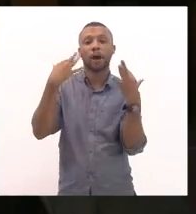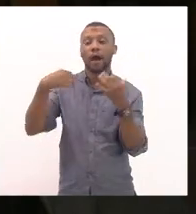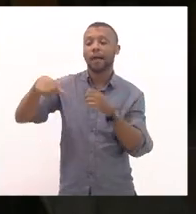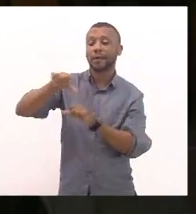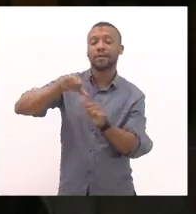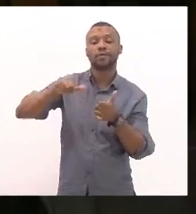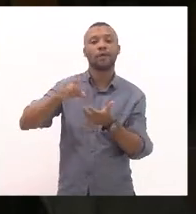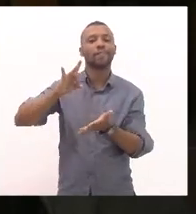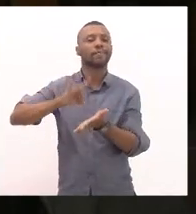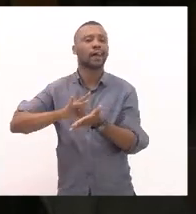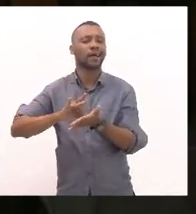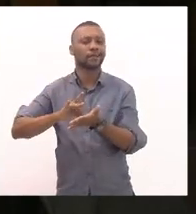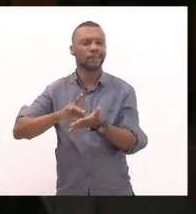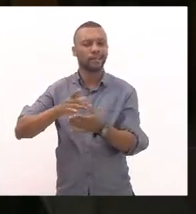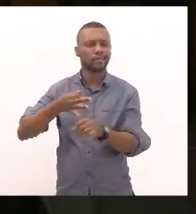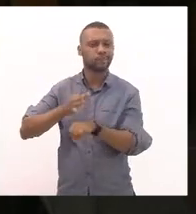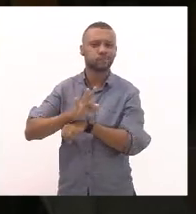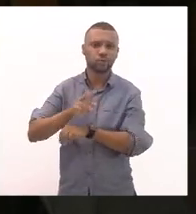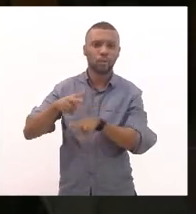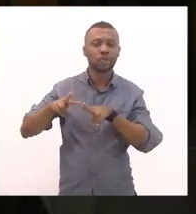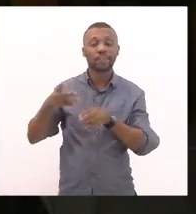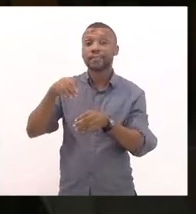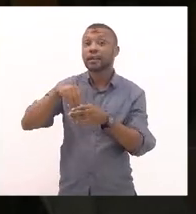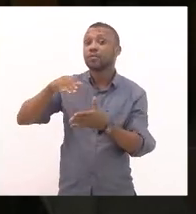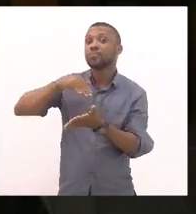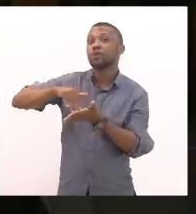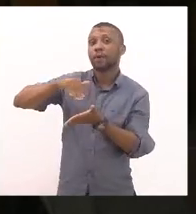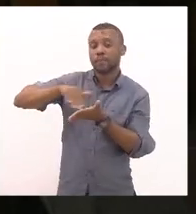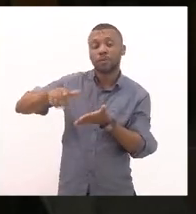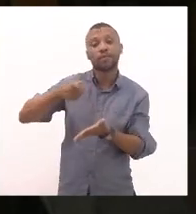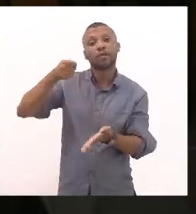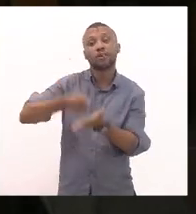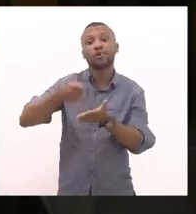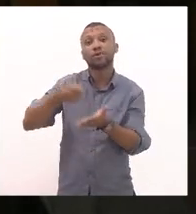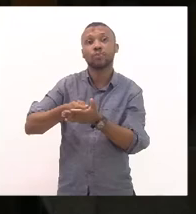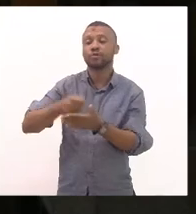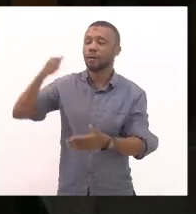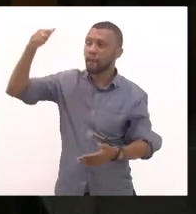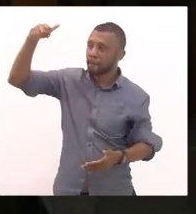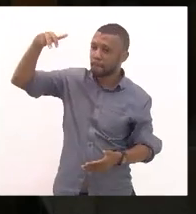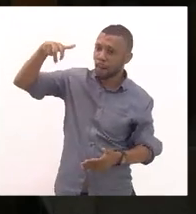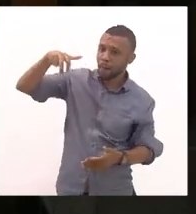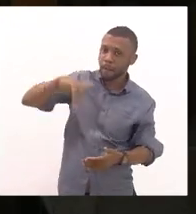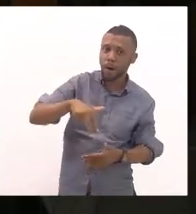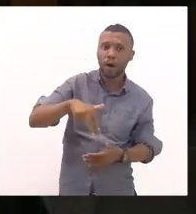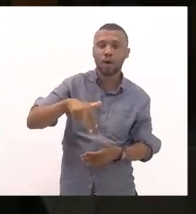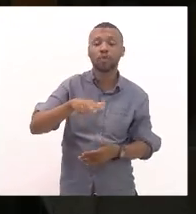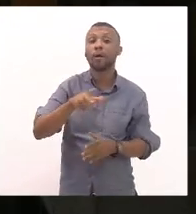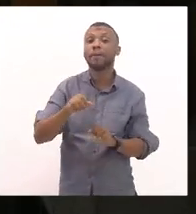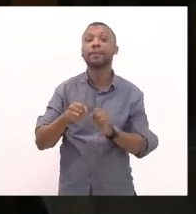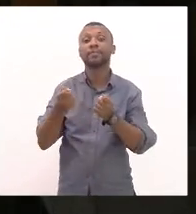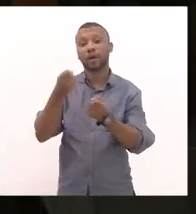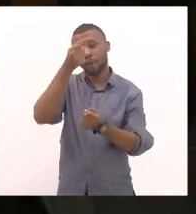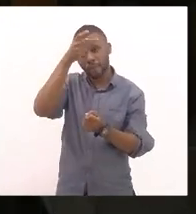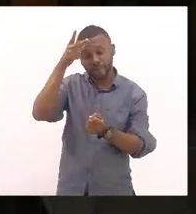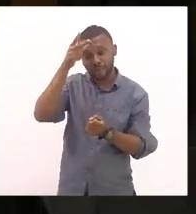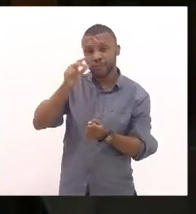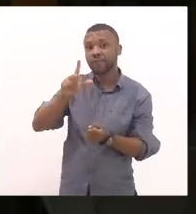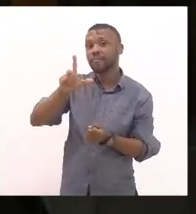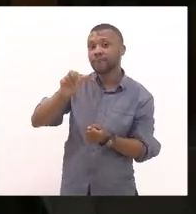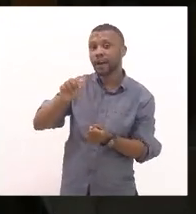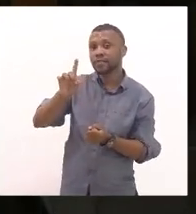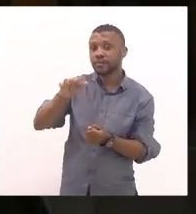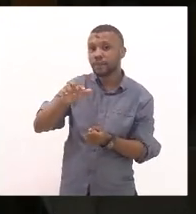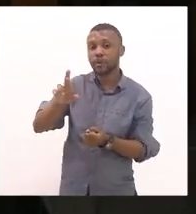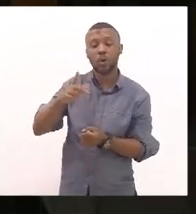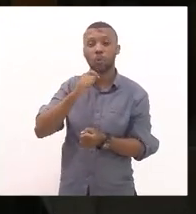verdade portanto eu estava no meu gabinete e fiz questão de descer não para defender o prefeito Vladimir eu